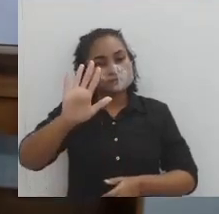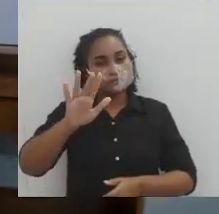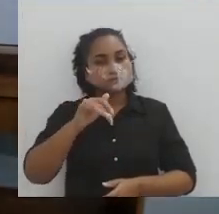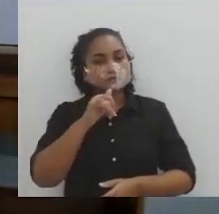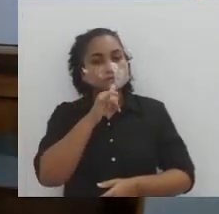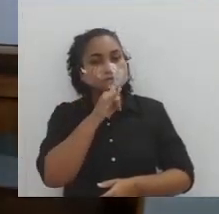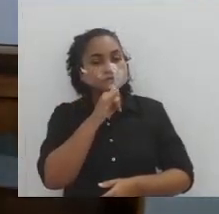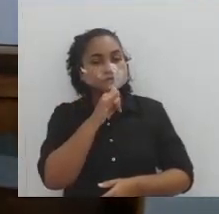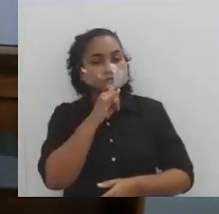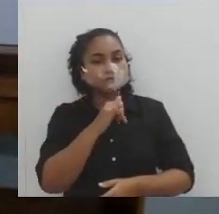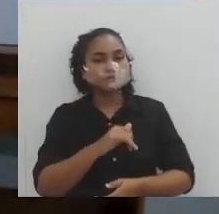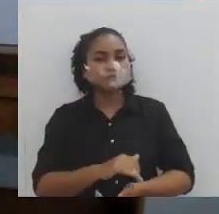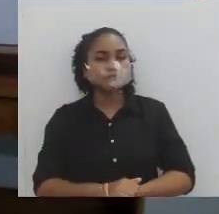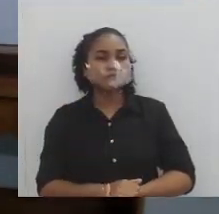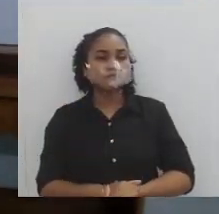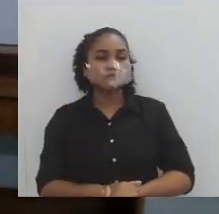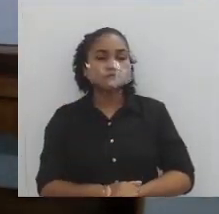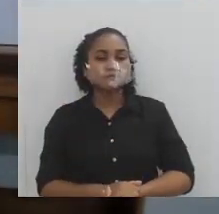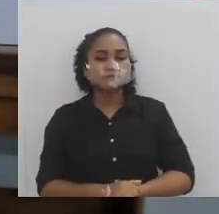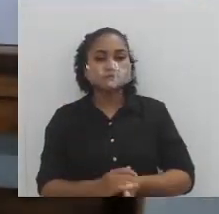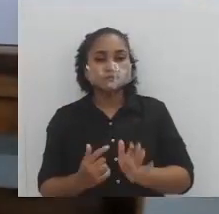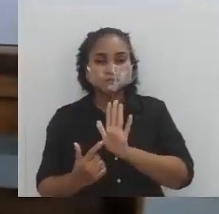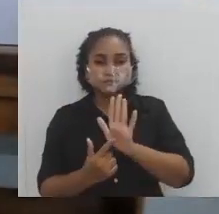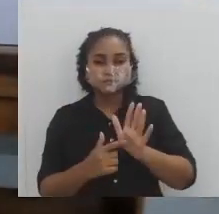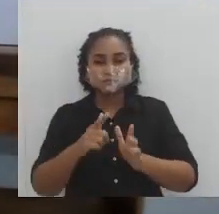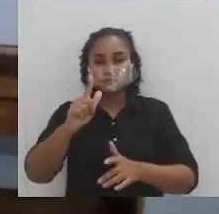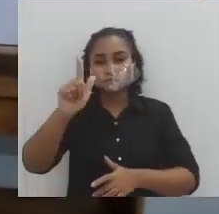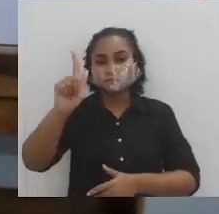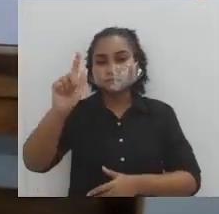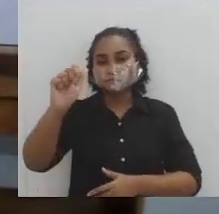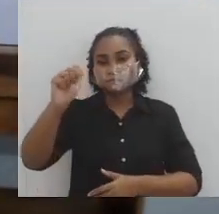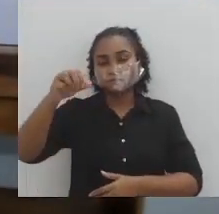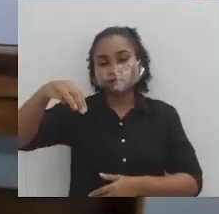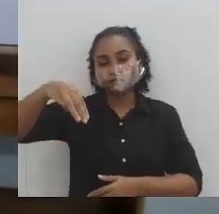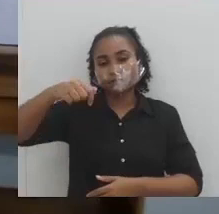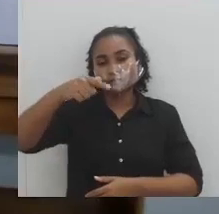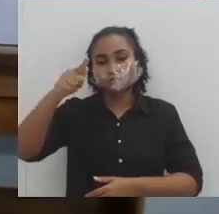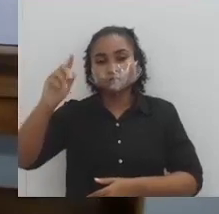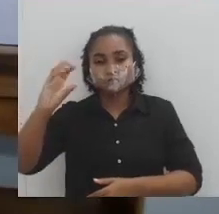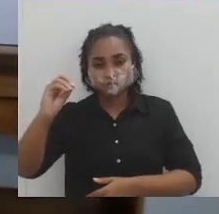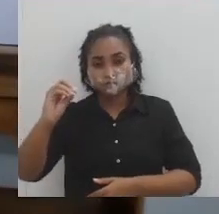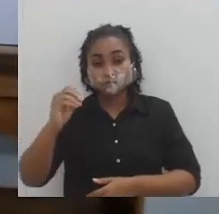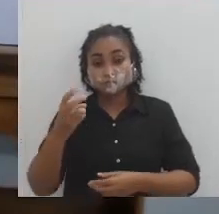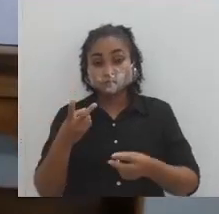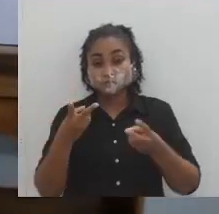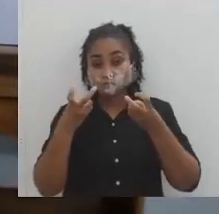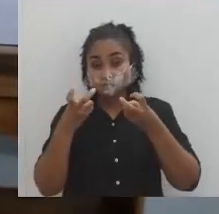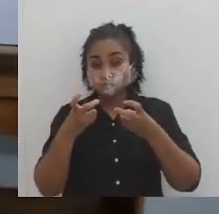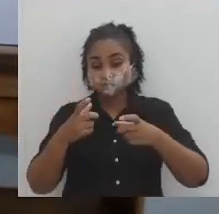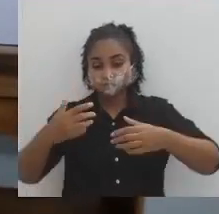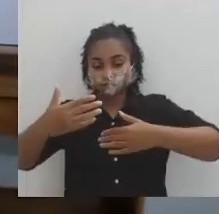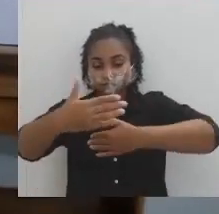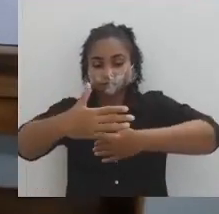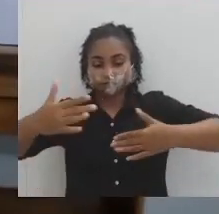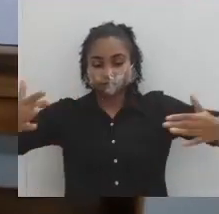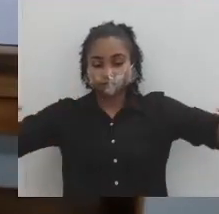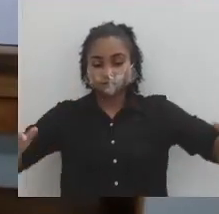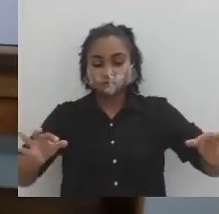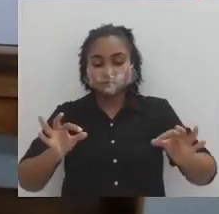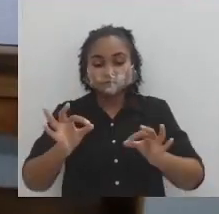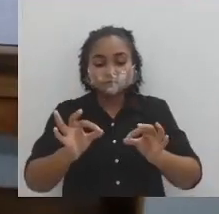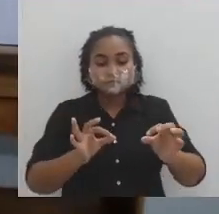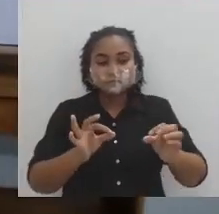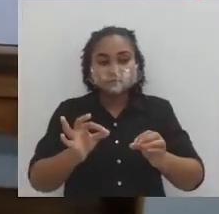exemplo, eu falei do gamão, esse é um tabuleiro de gamão, com as peças na marcação correta para iniciar o